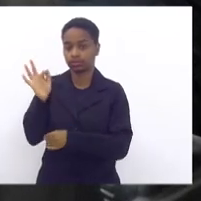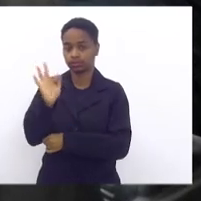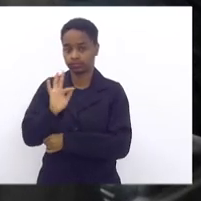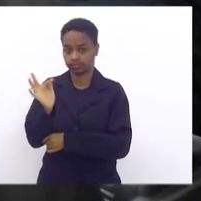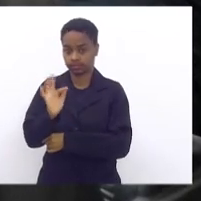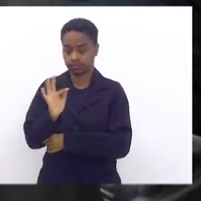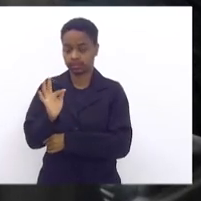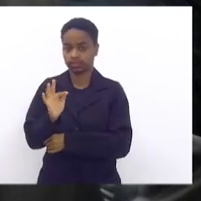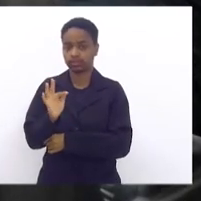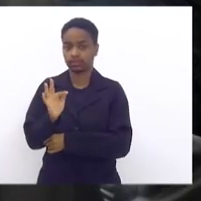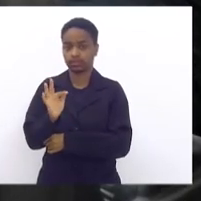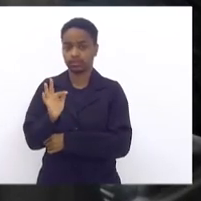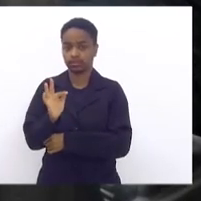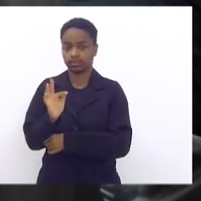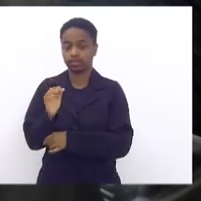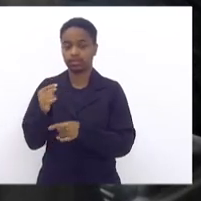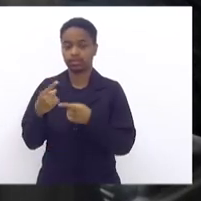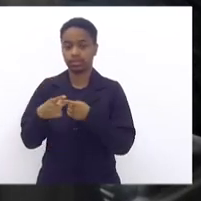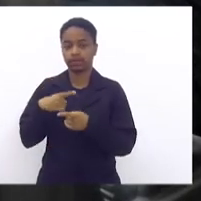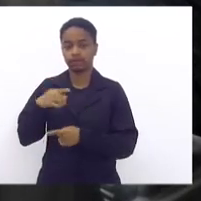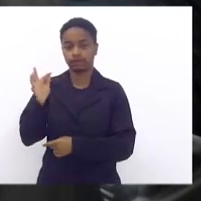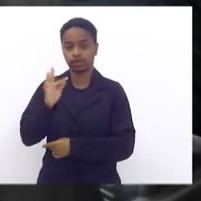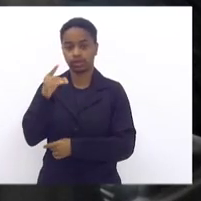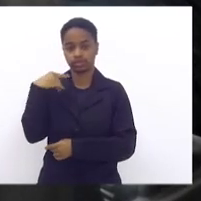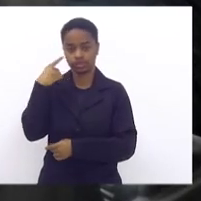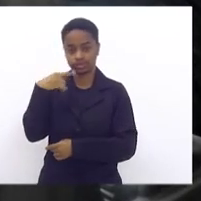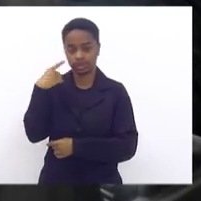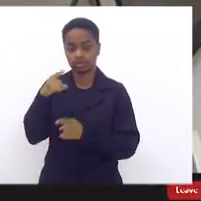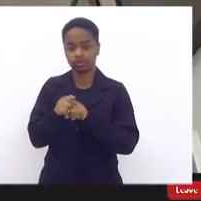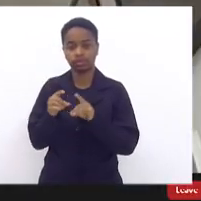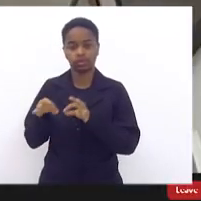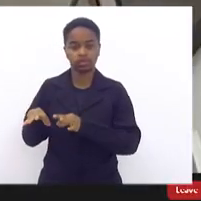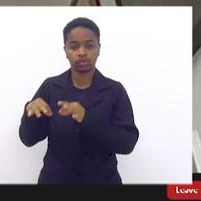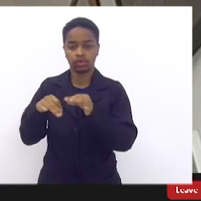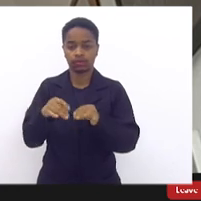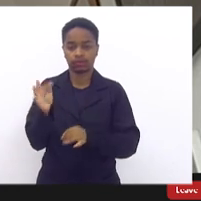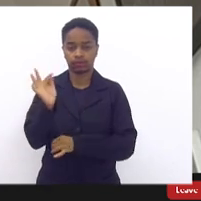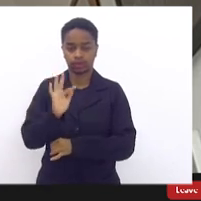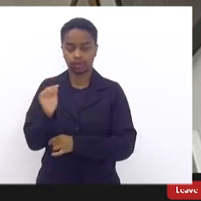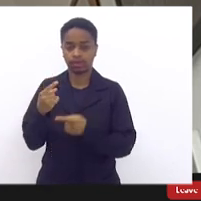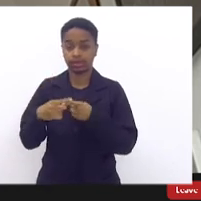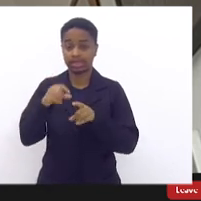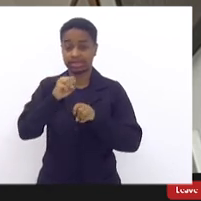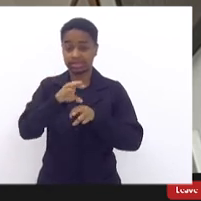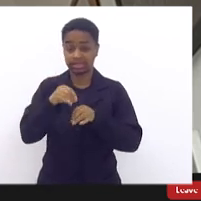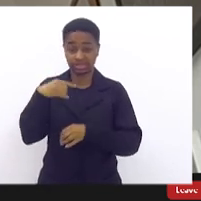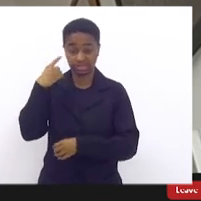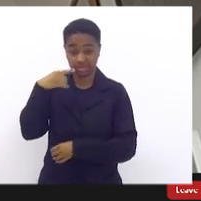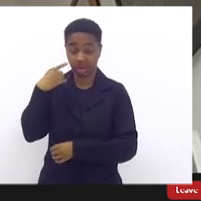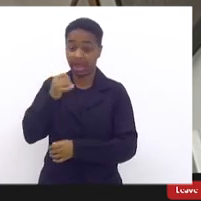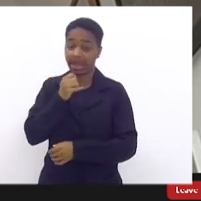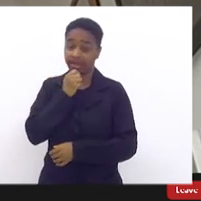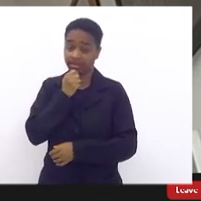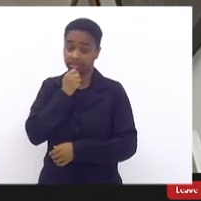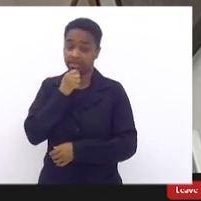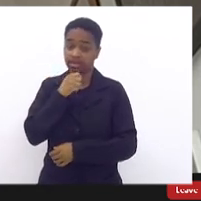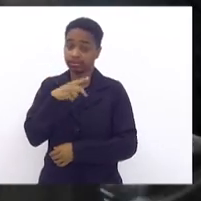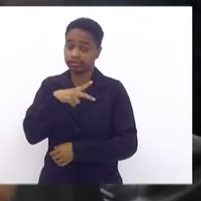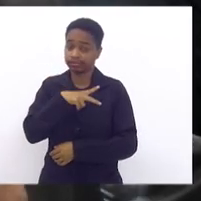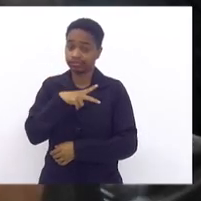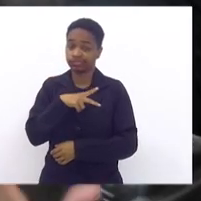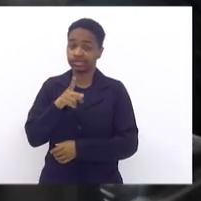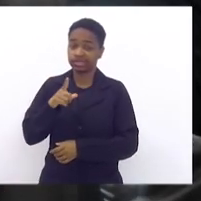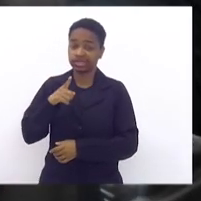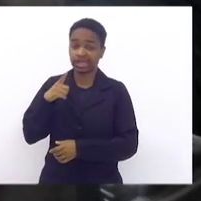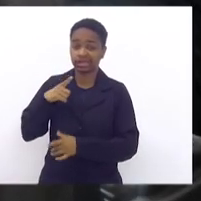universidades, nas faculdades de direito, em todas as faculdades, porque o ensino do direito ainda é muito privatista, muito